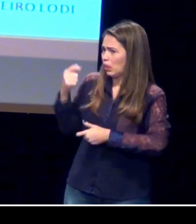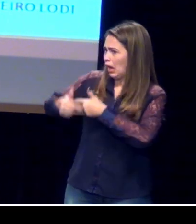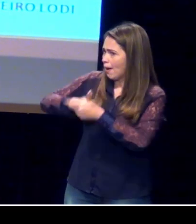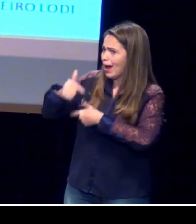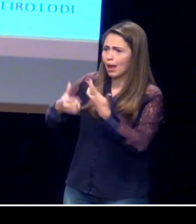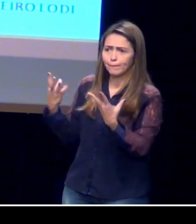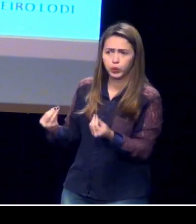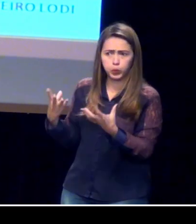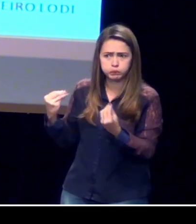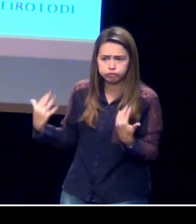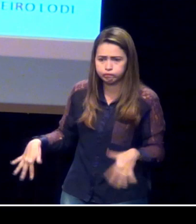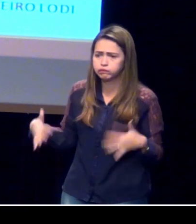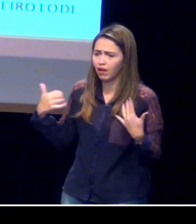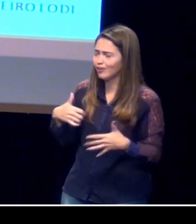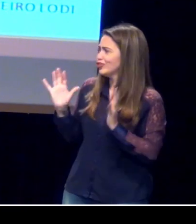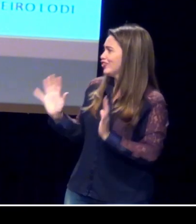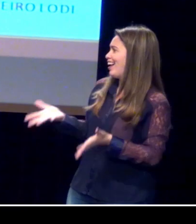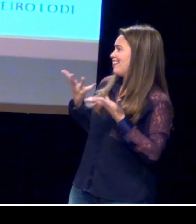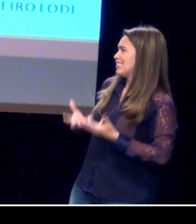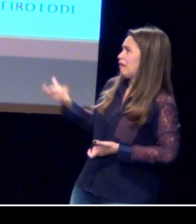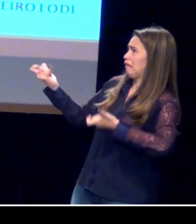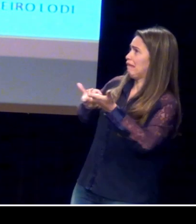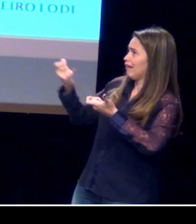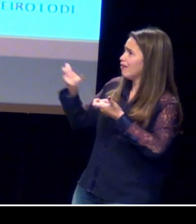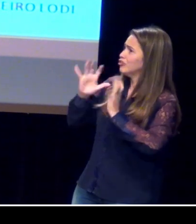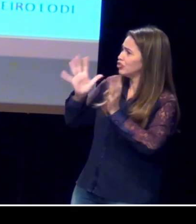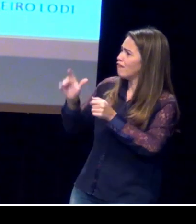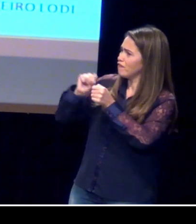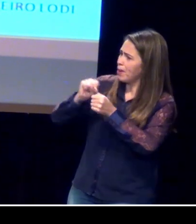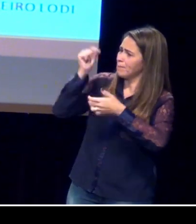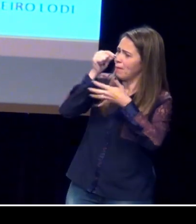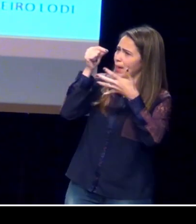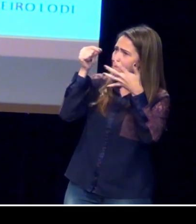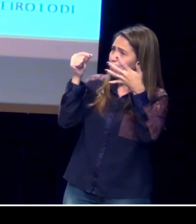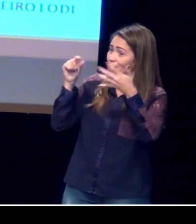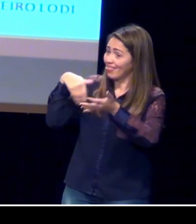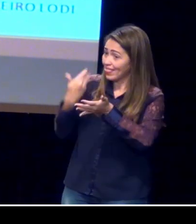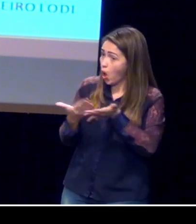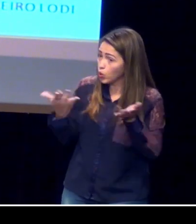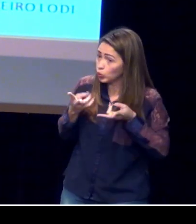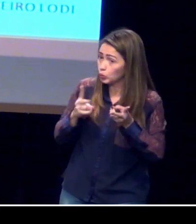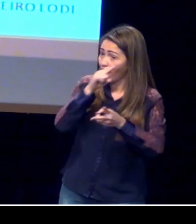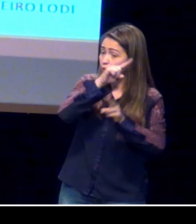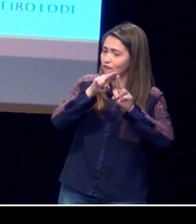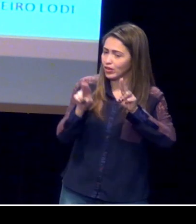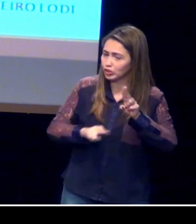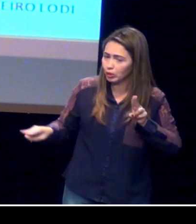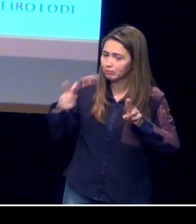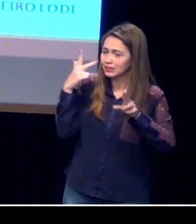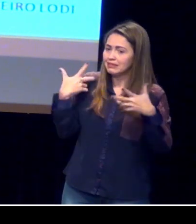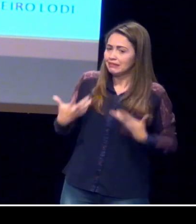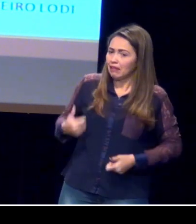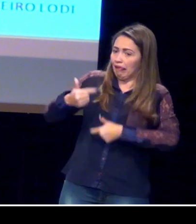trabalha muito, né? Eu já fiquei cansada de ouvir tudo que ela já fez e faz ainda na UFRJ.